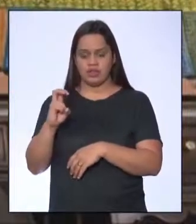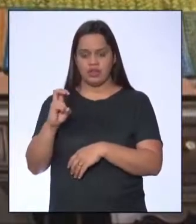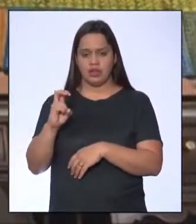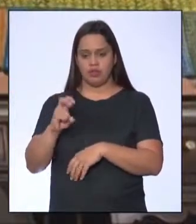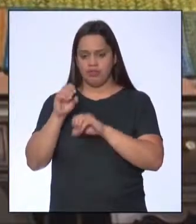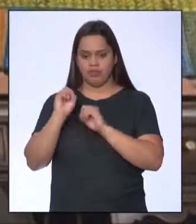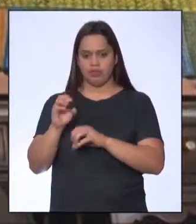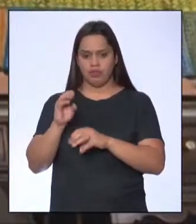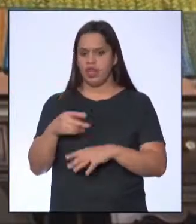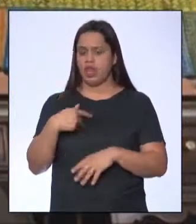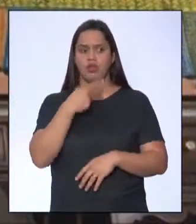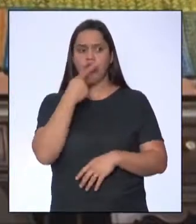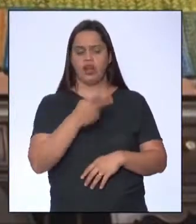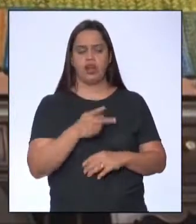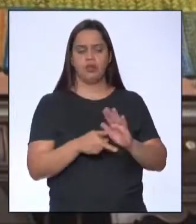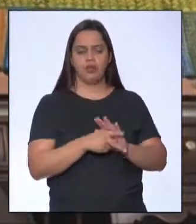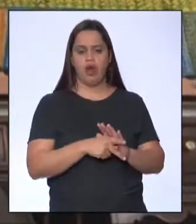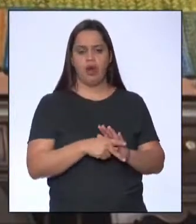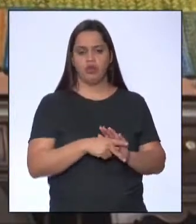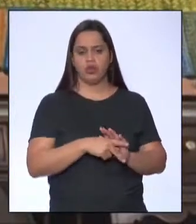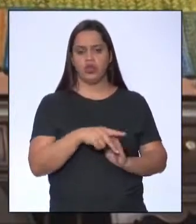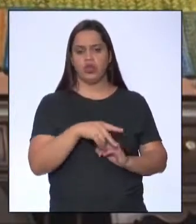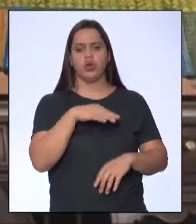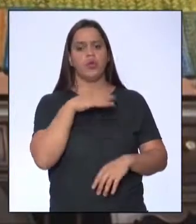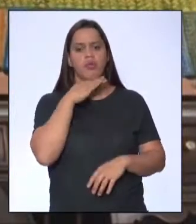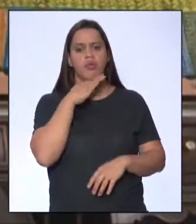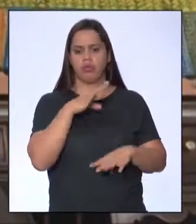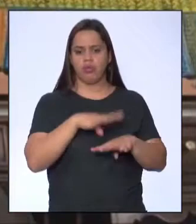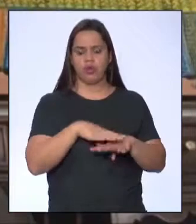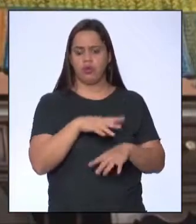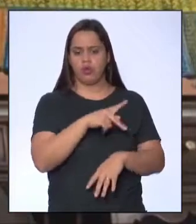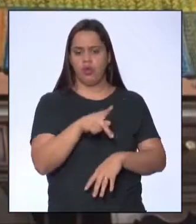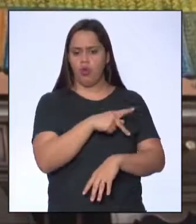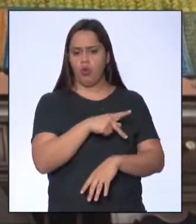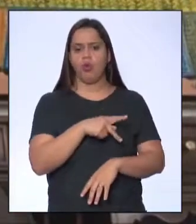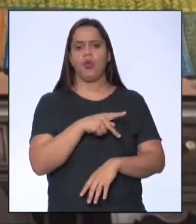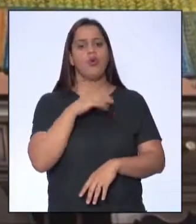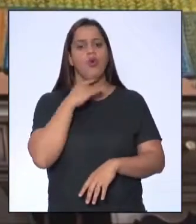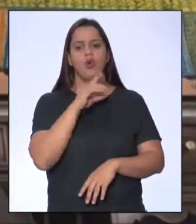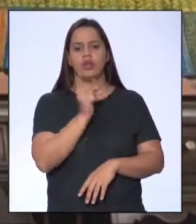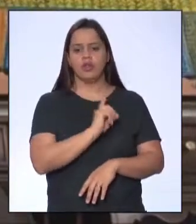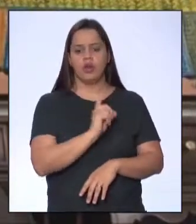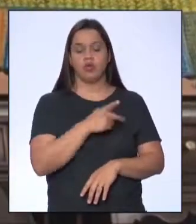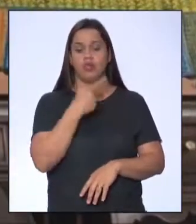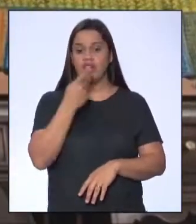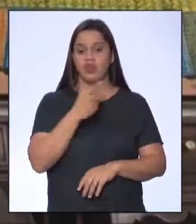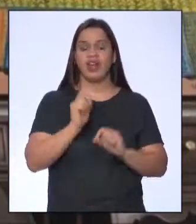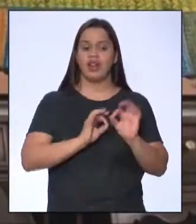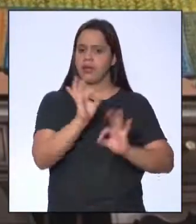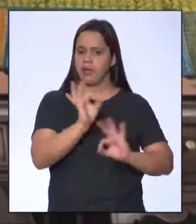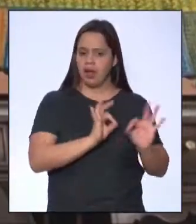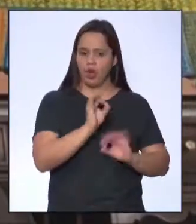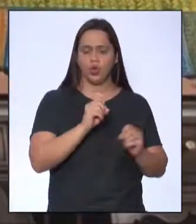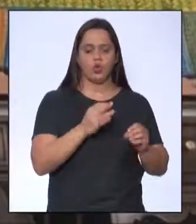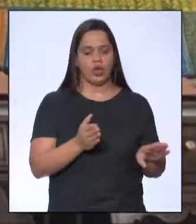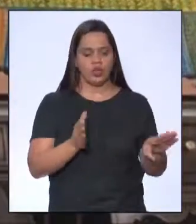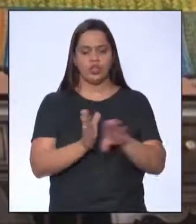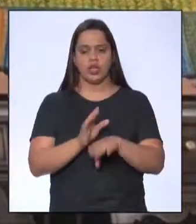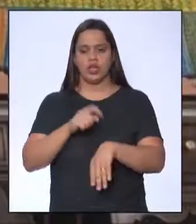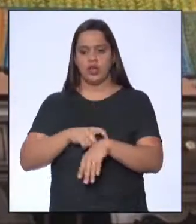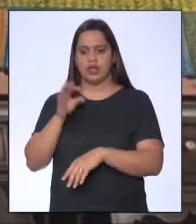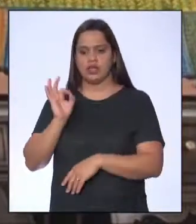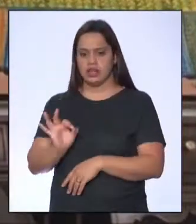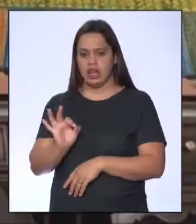professor. Ele preparou em casa a aula dele, ele chega na hora certa, ele dá uma aula excelente, mas ele vai